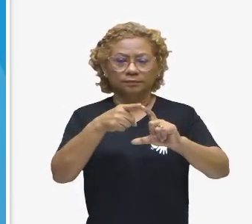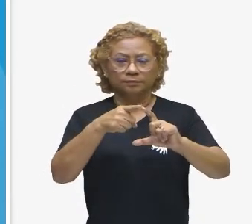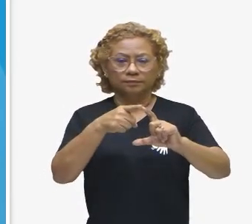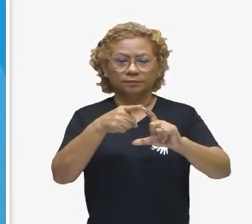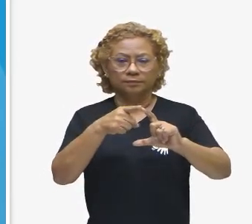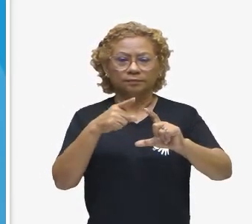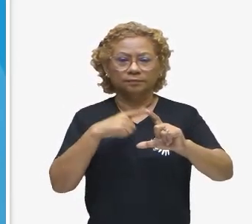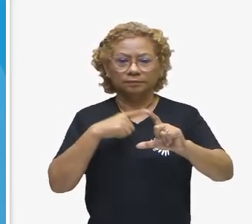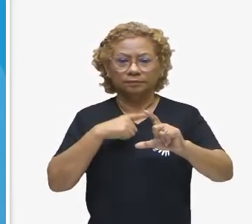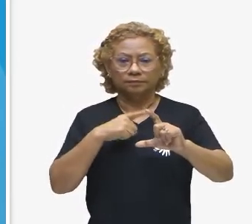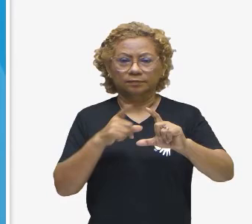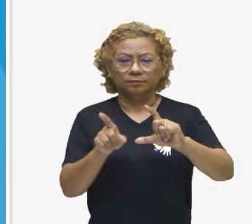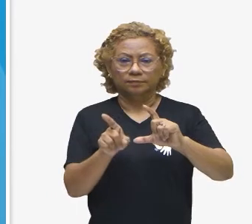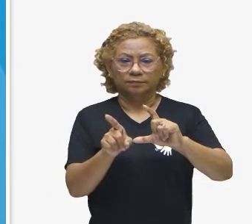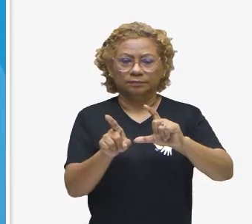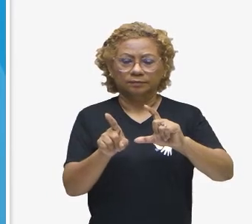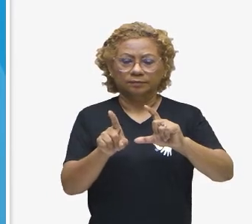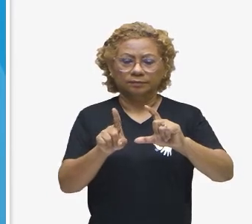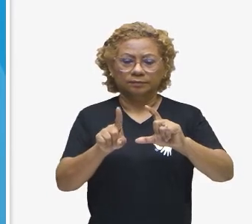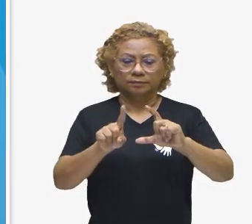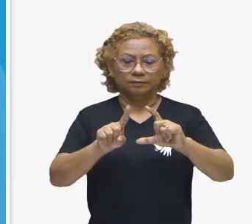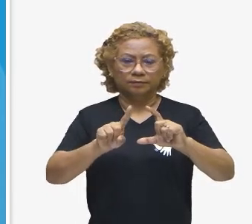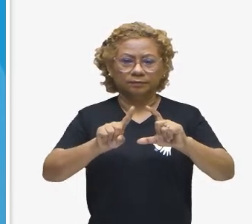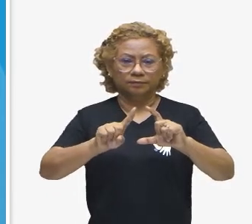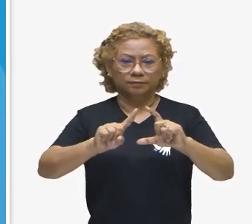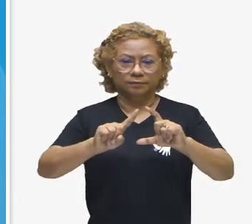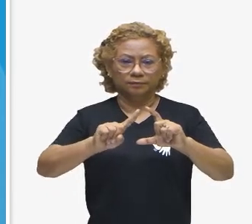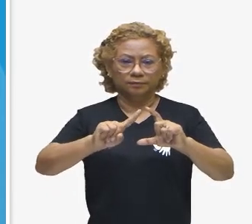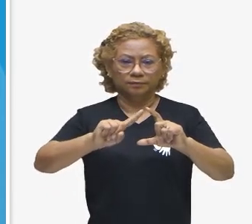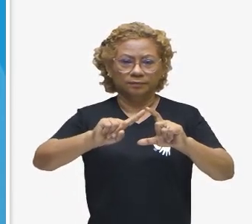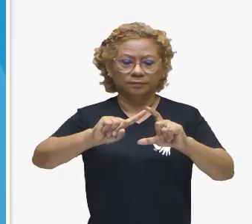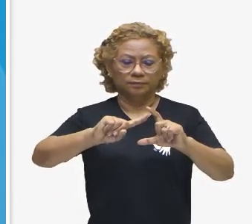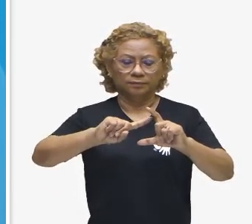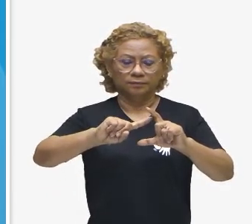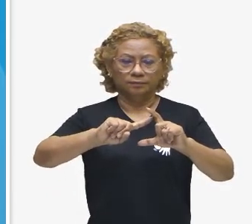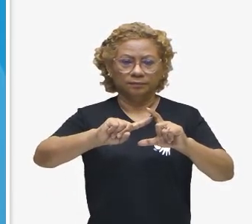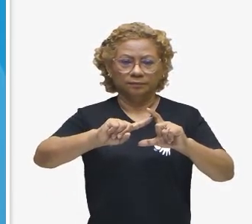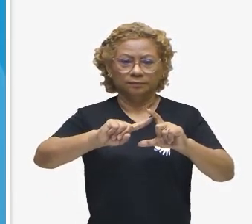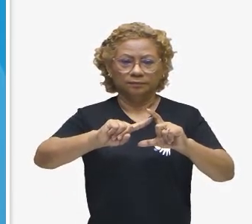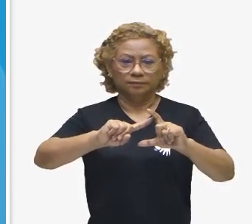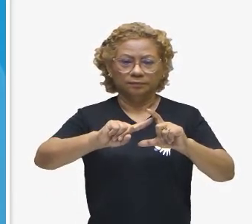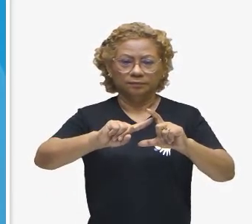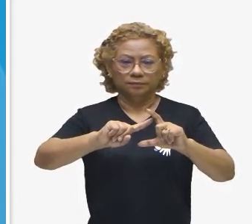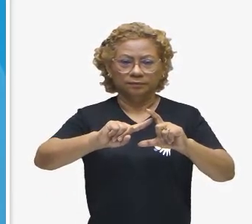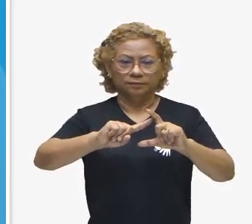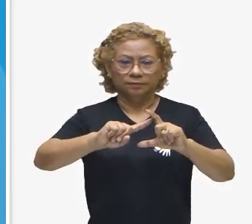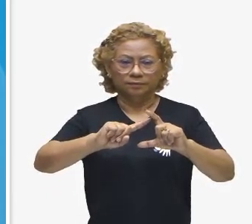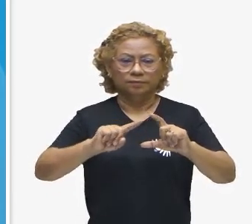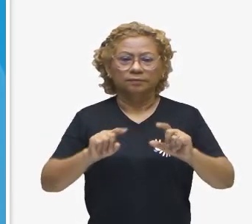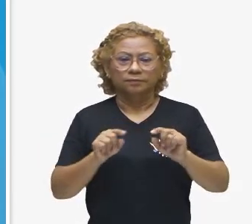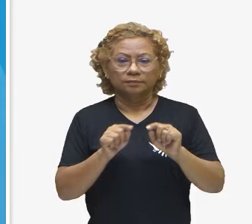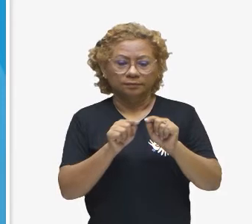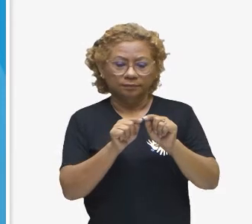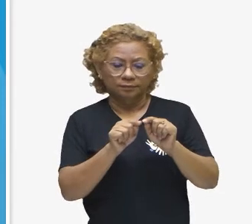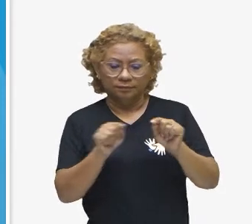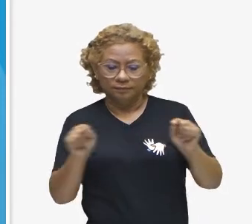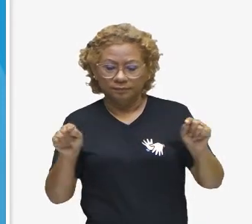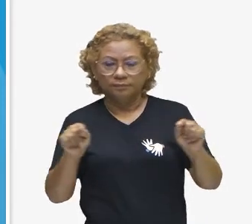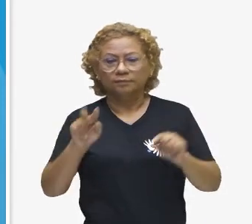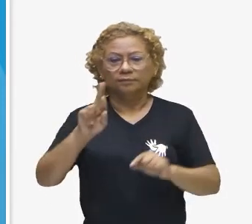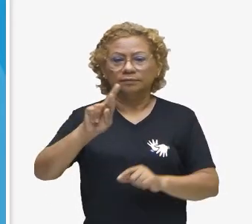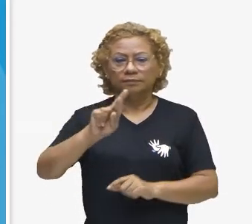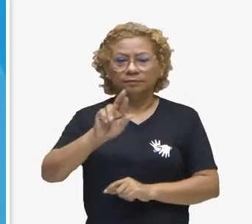a gente andou mais um pouco com o raio desse ciclo,